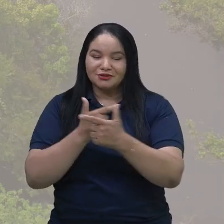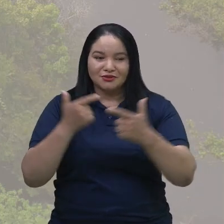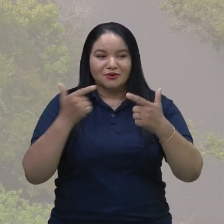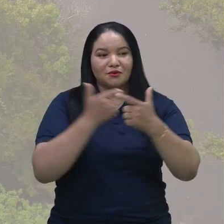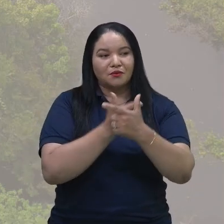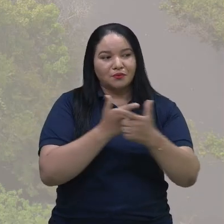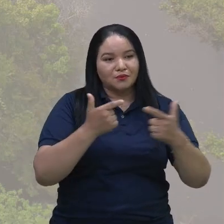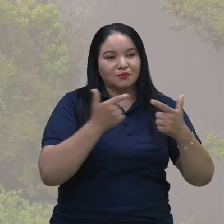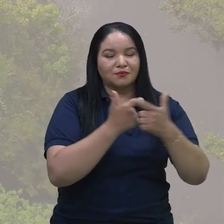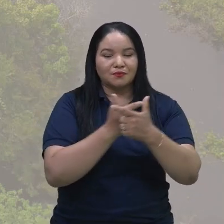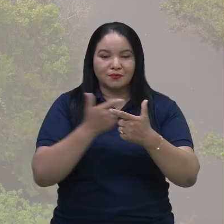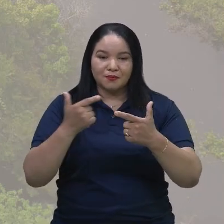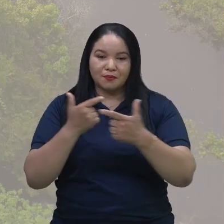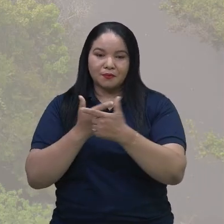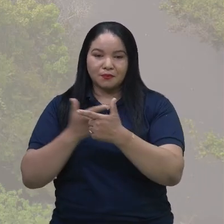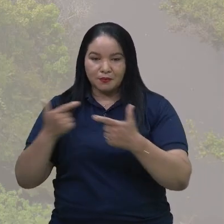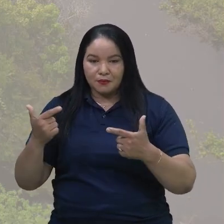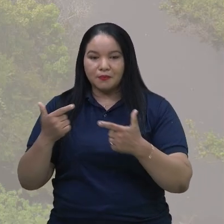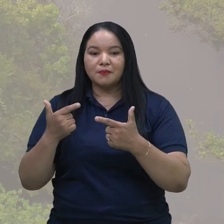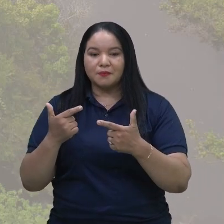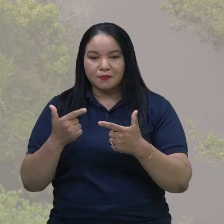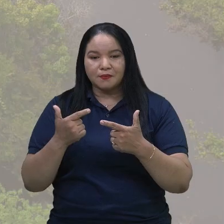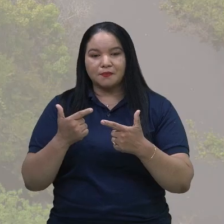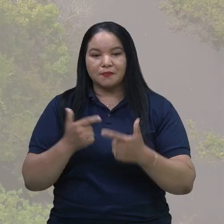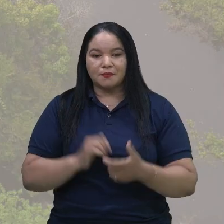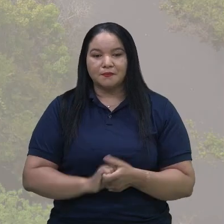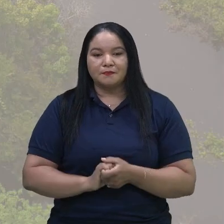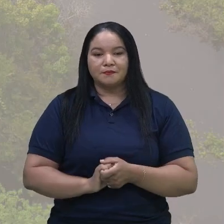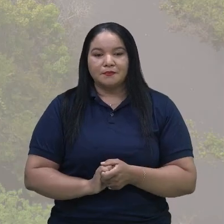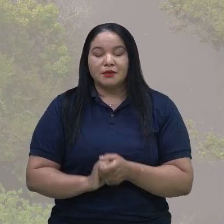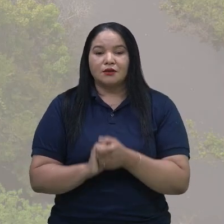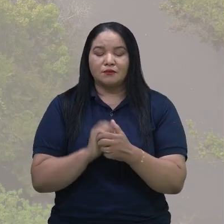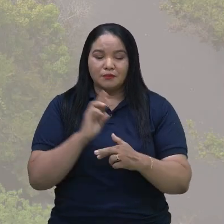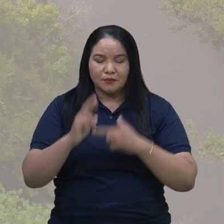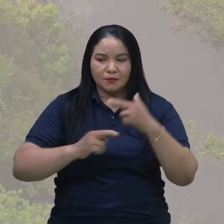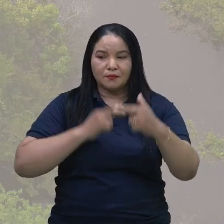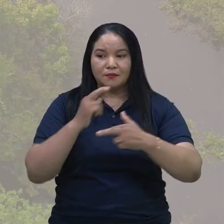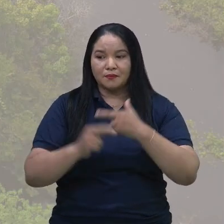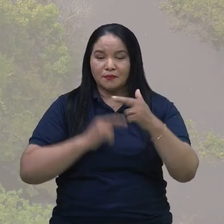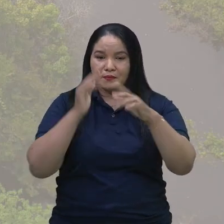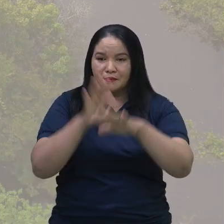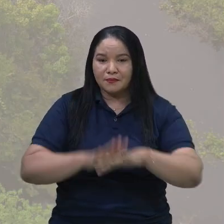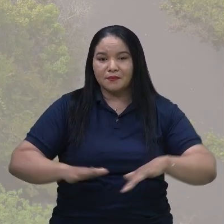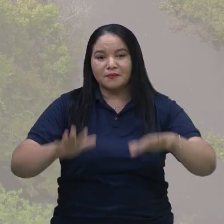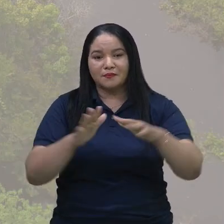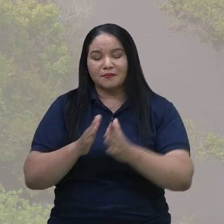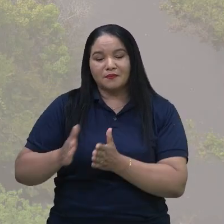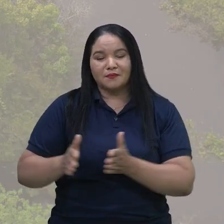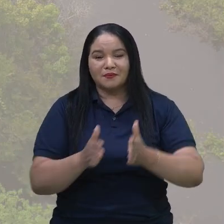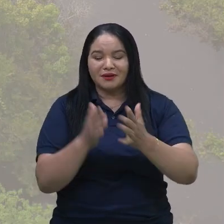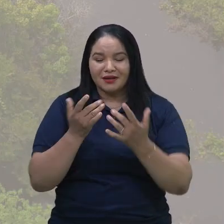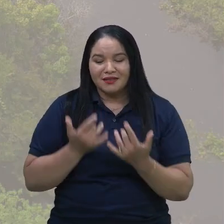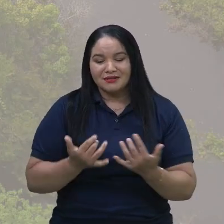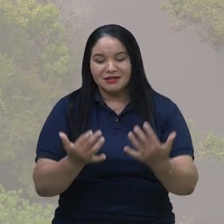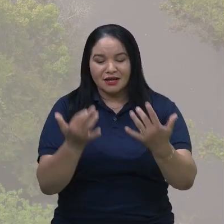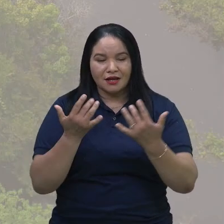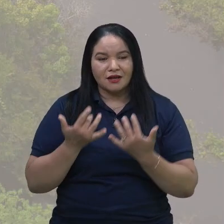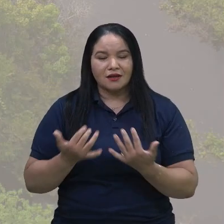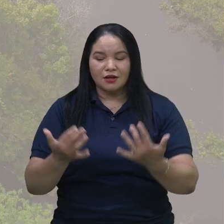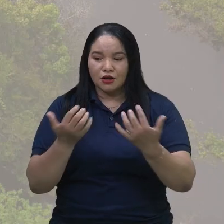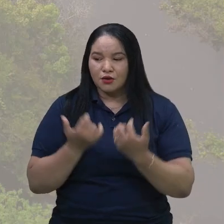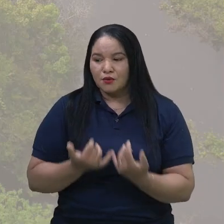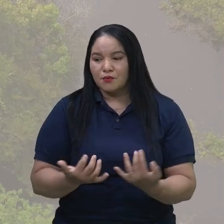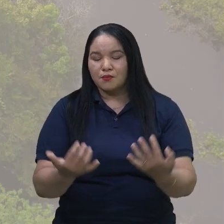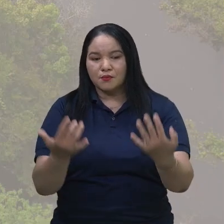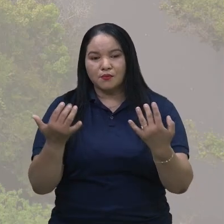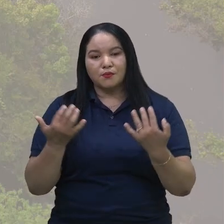Sorte dividida. Quando eu voltar, tudo vai